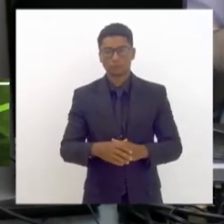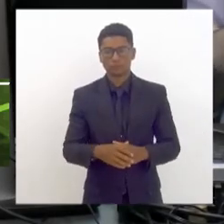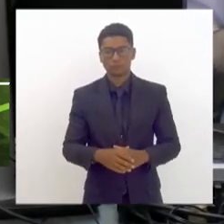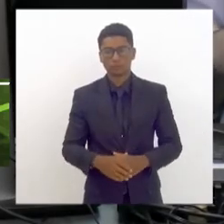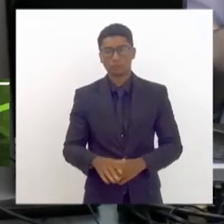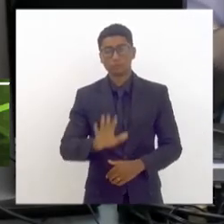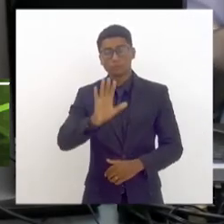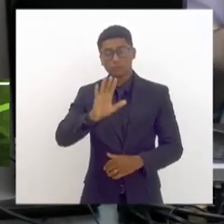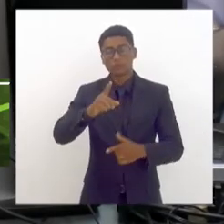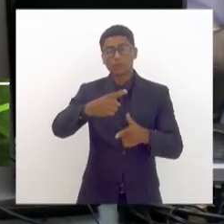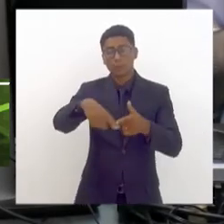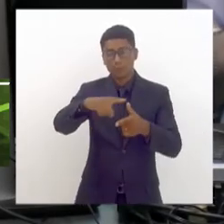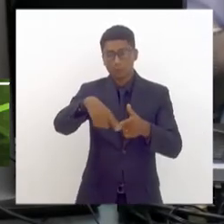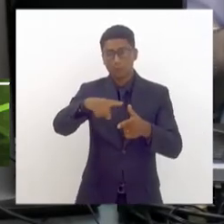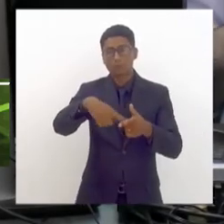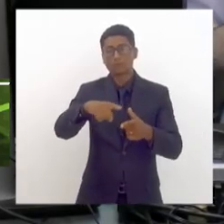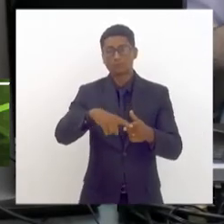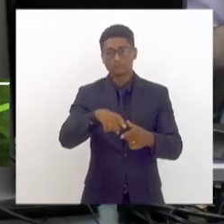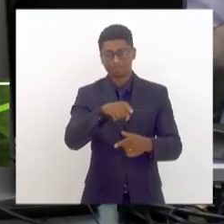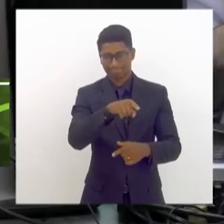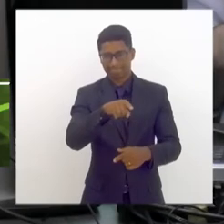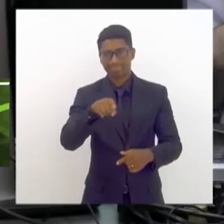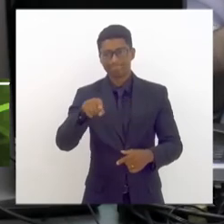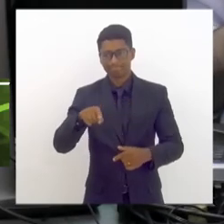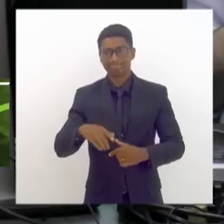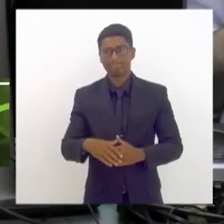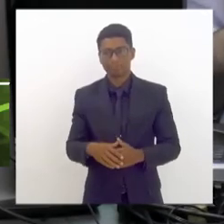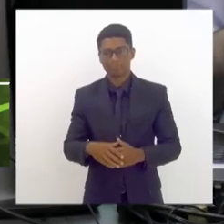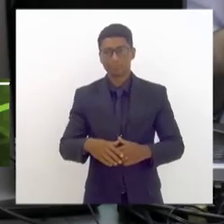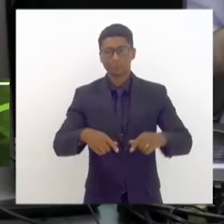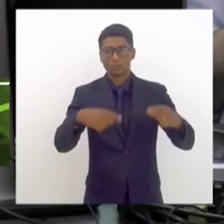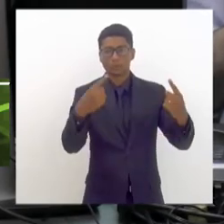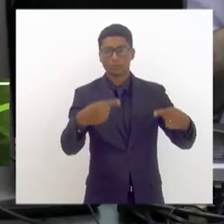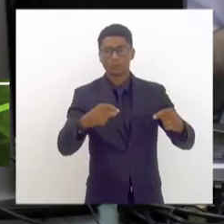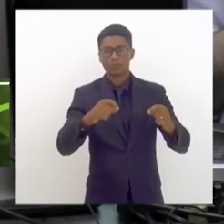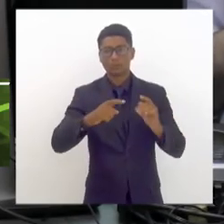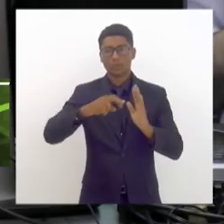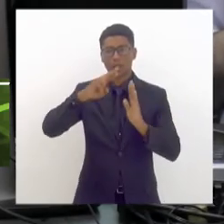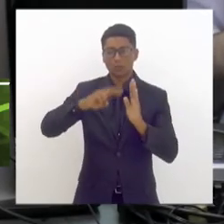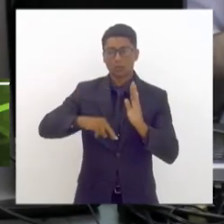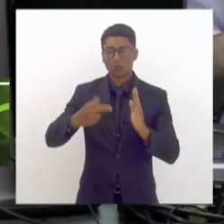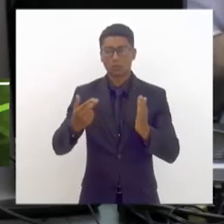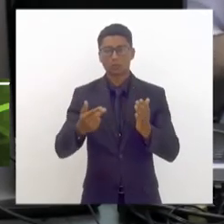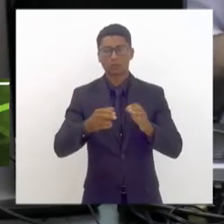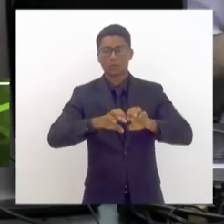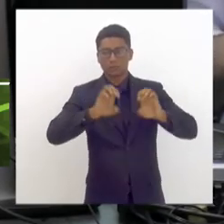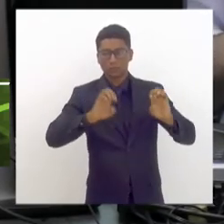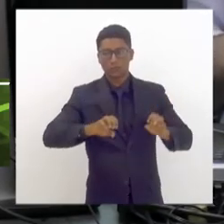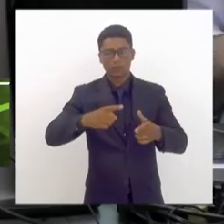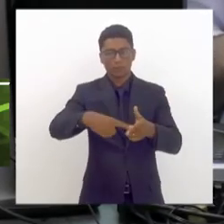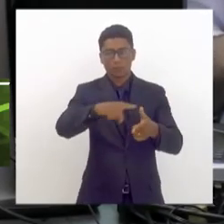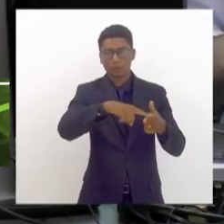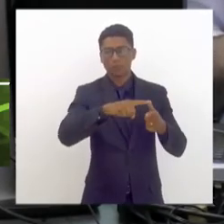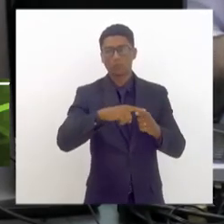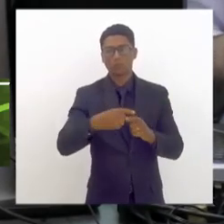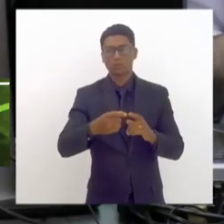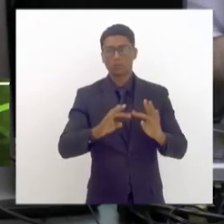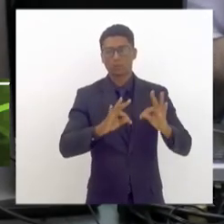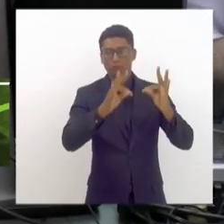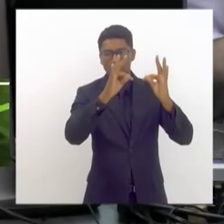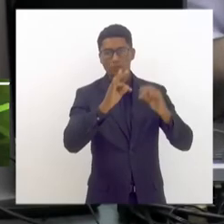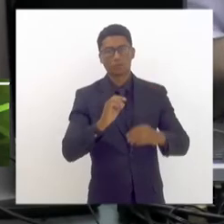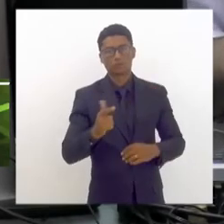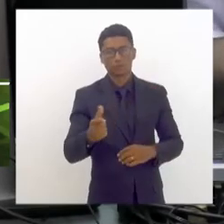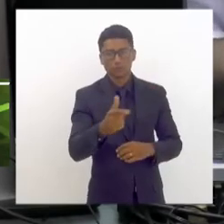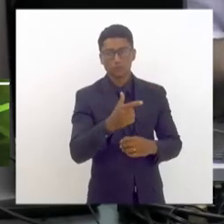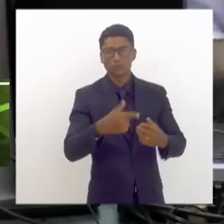esses problemas, né, que aparecem inclusive os desafios no relatório, problema de infraestrutura tecnológica, problema de não ter um corpo